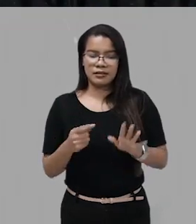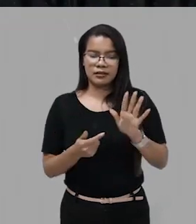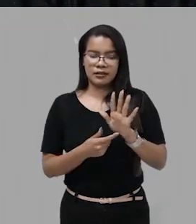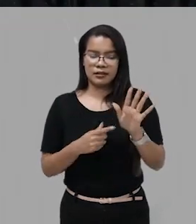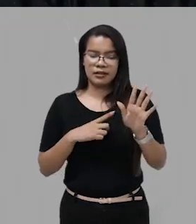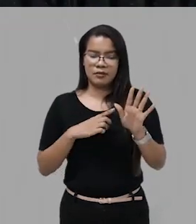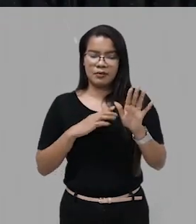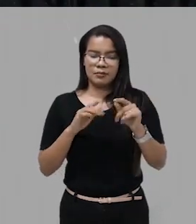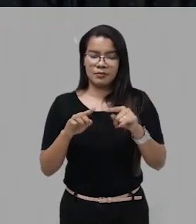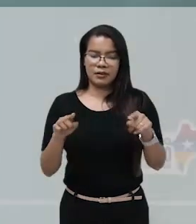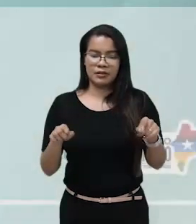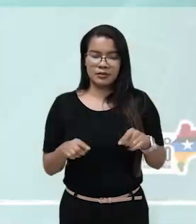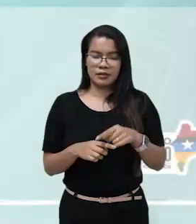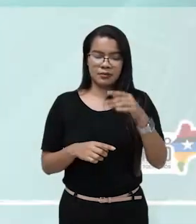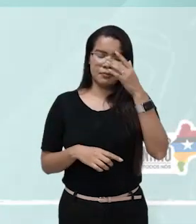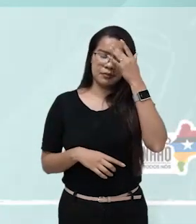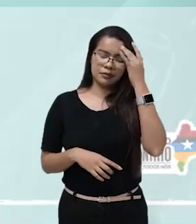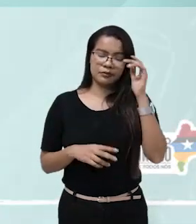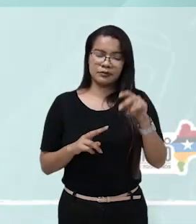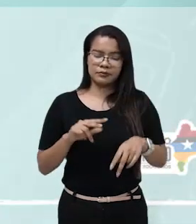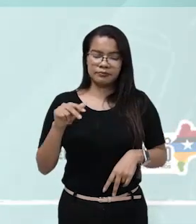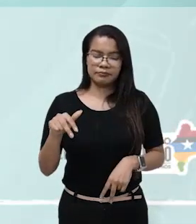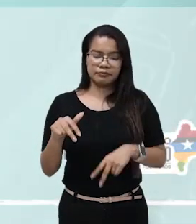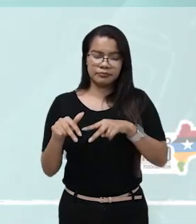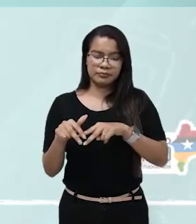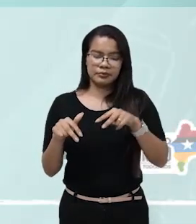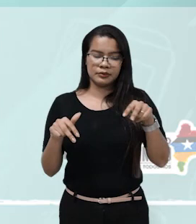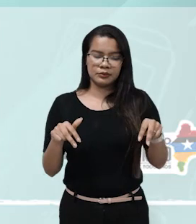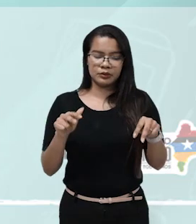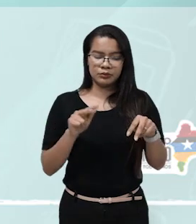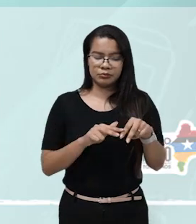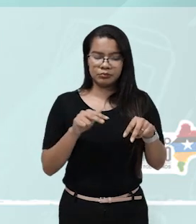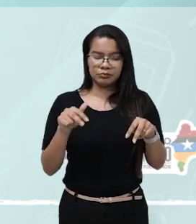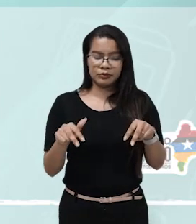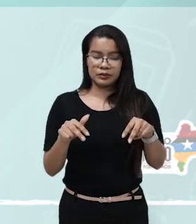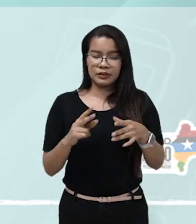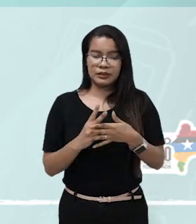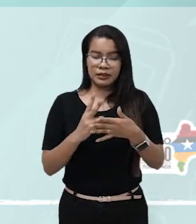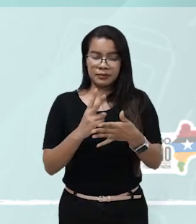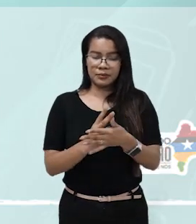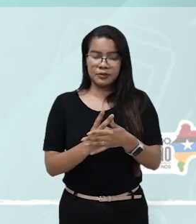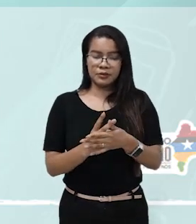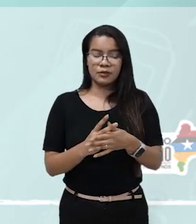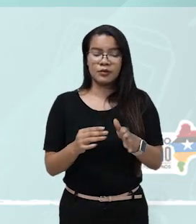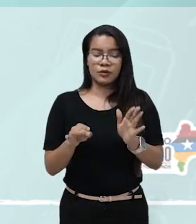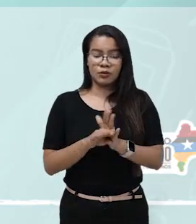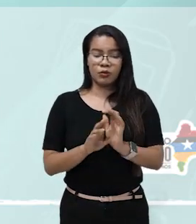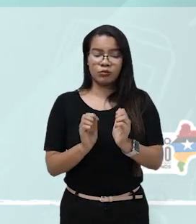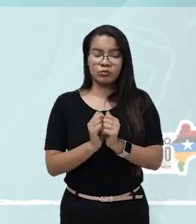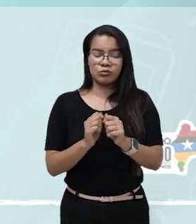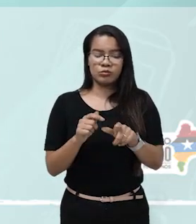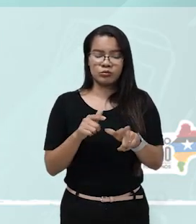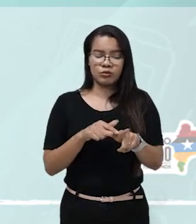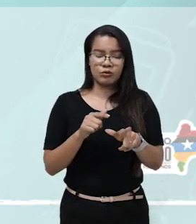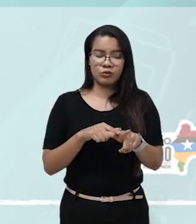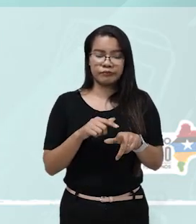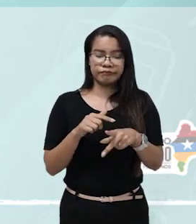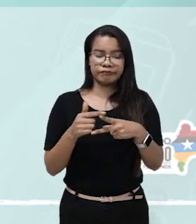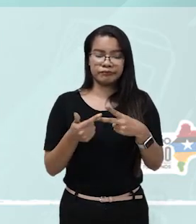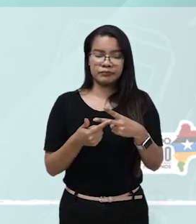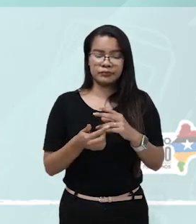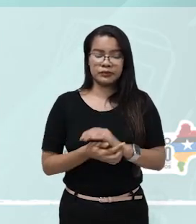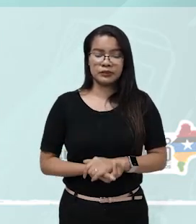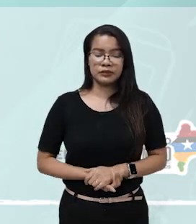uma basezinha, esse indivíduo ele fica realizando saltos de um lado para o outro, sempre chegando com os 2 pés,